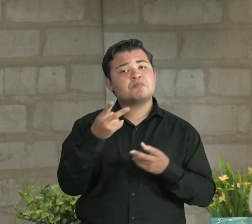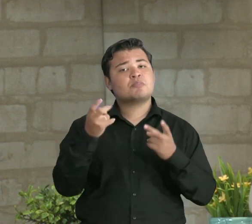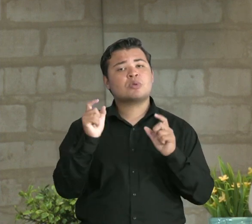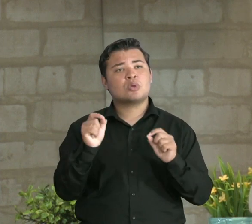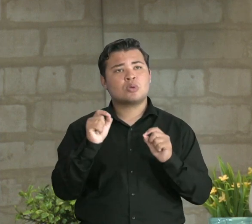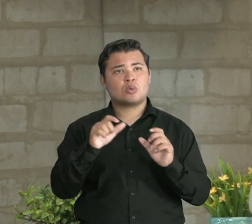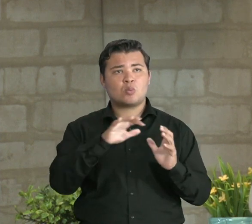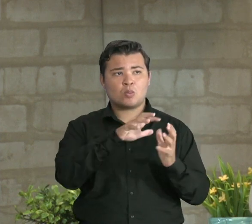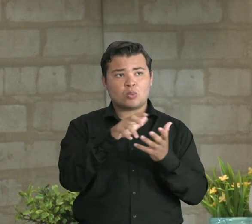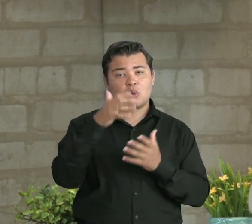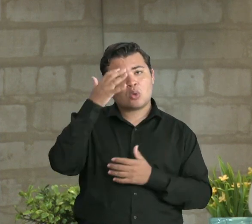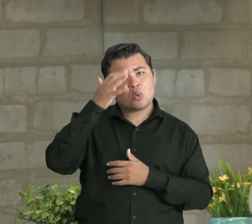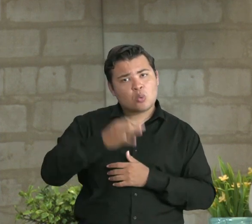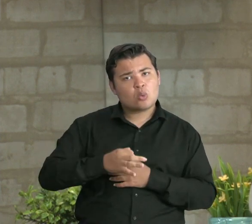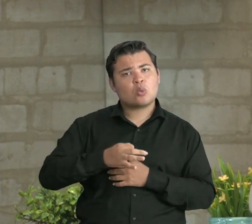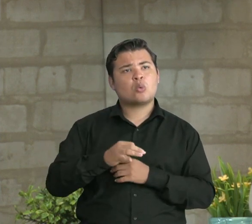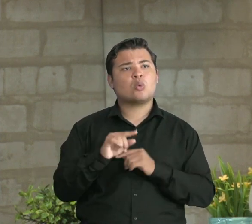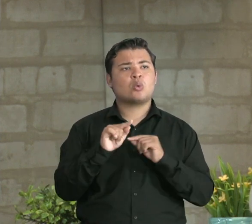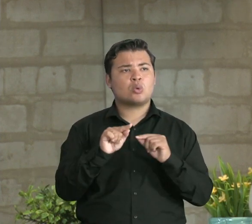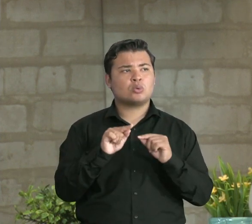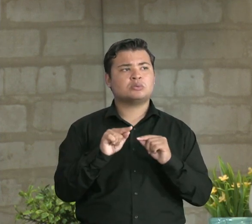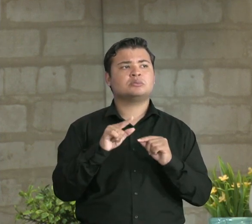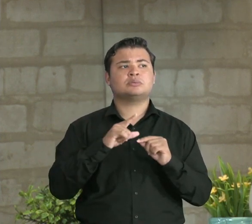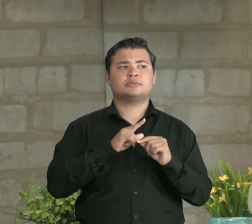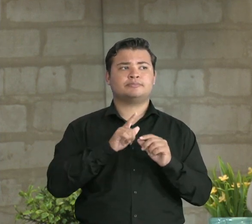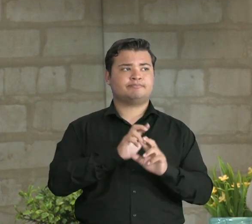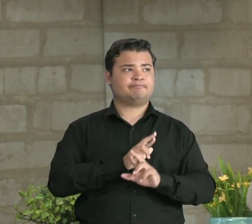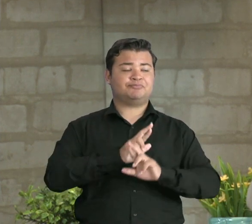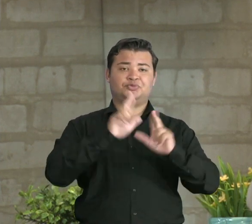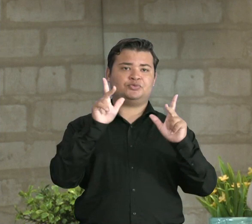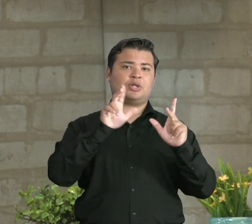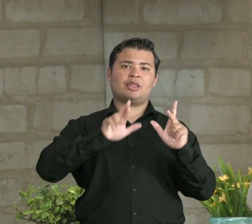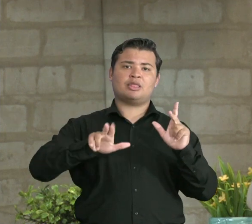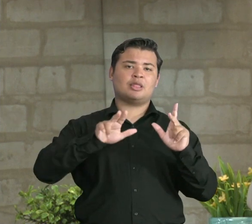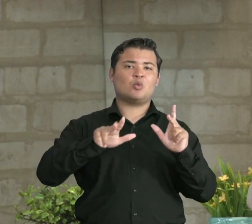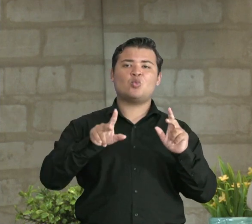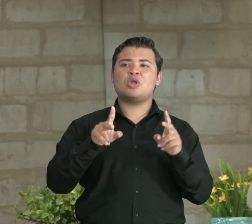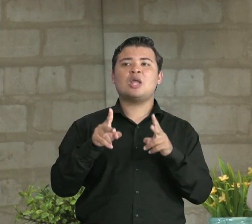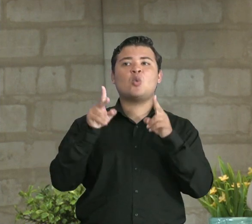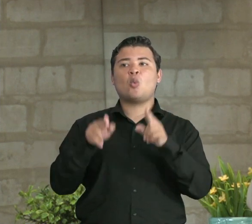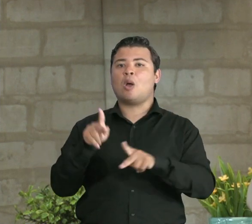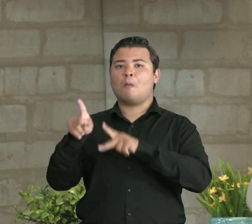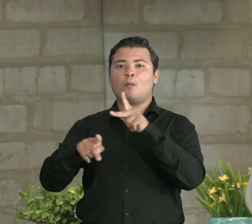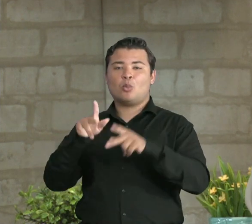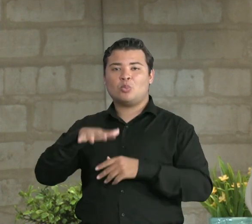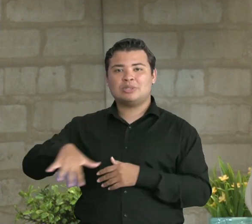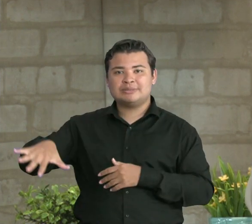que é significativo, passa muito longe de grande parte dessa